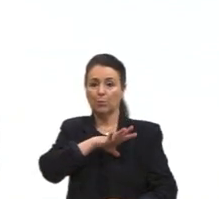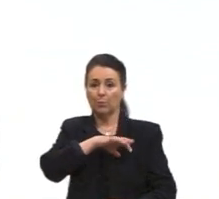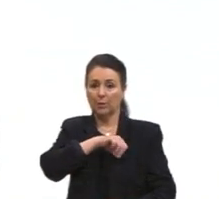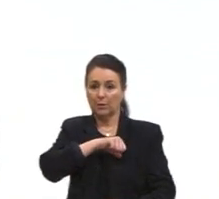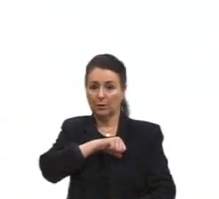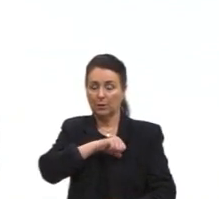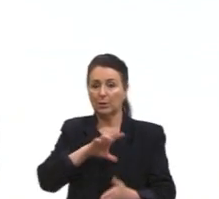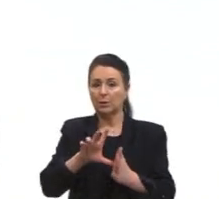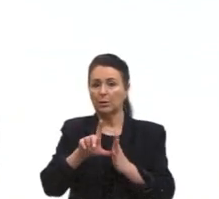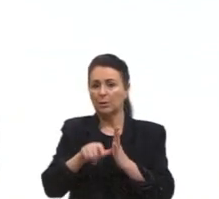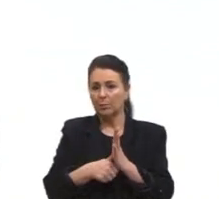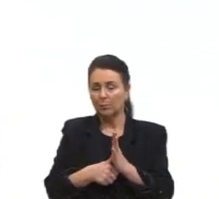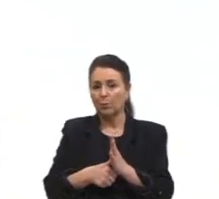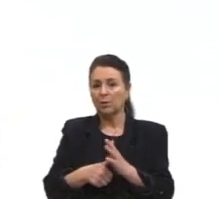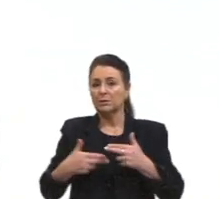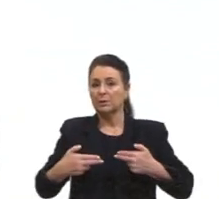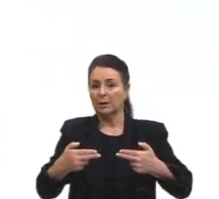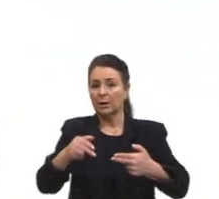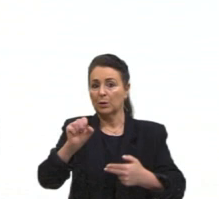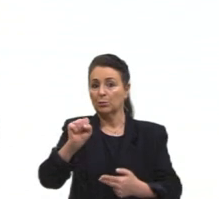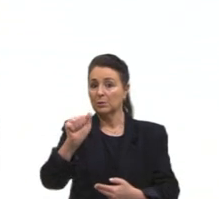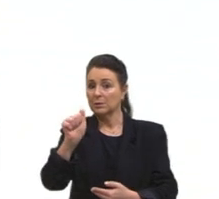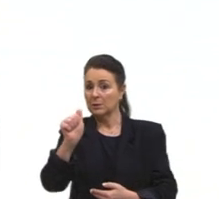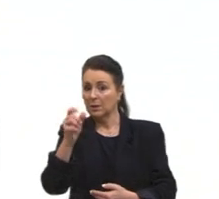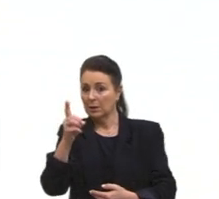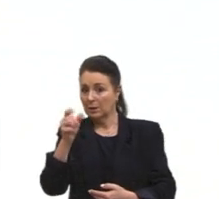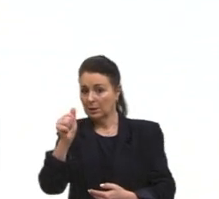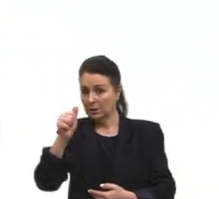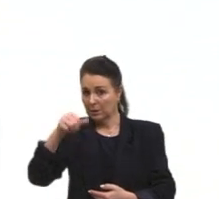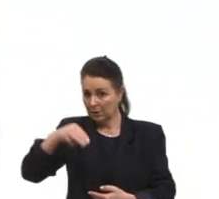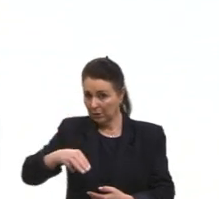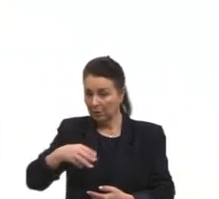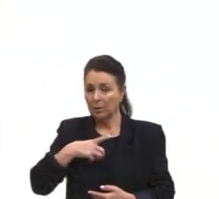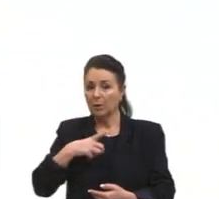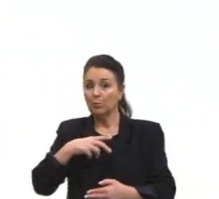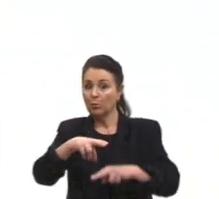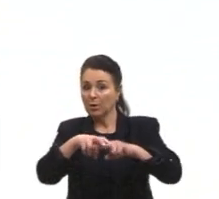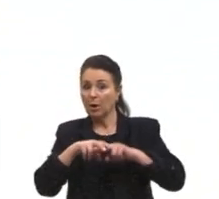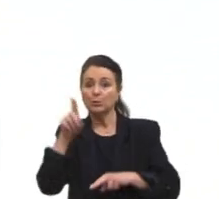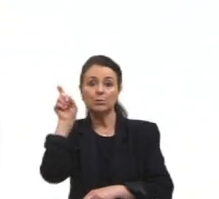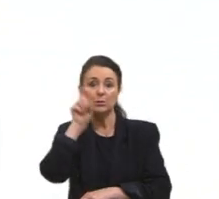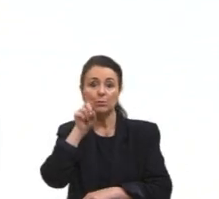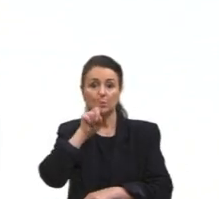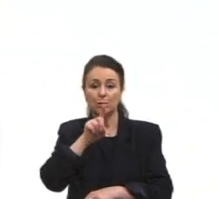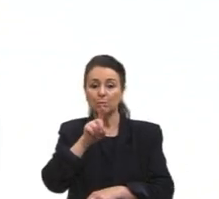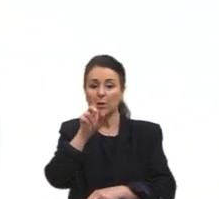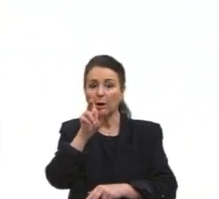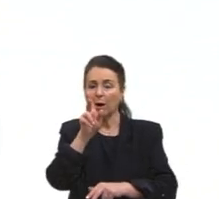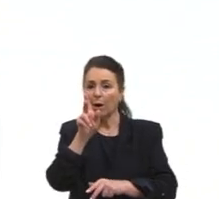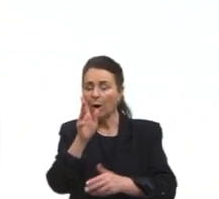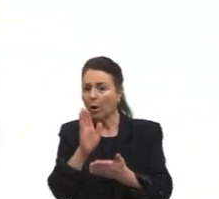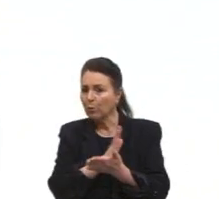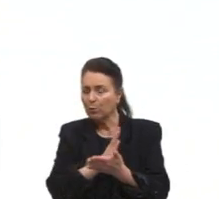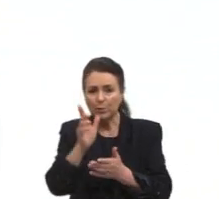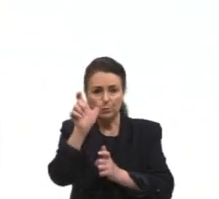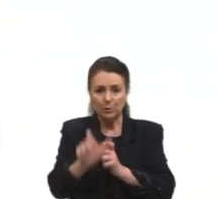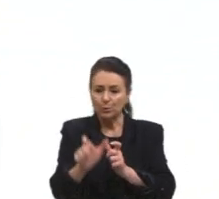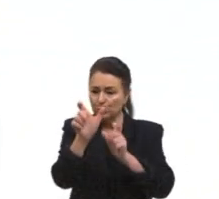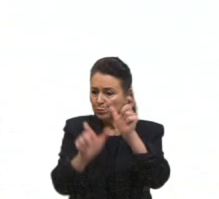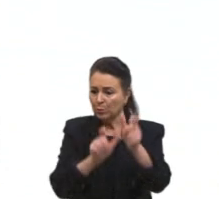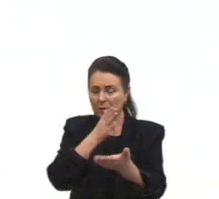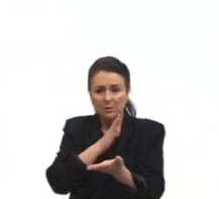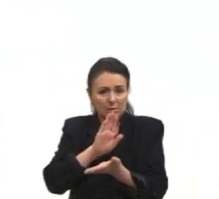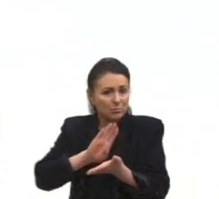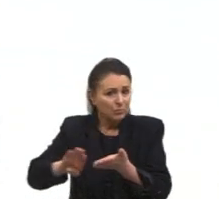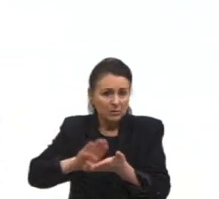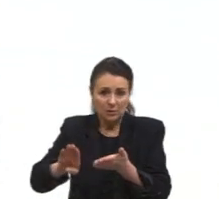queda da Hussein com a entrada dos Estados Unidos né expulsou muita gente as pessoas saíram país entrou em declínio aquela